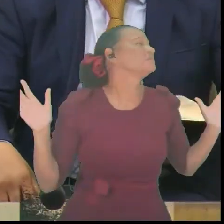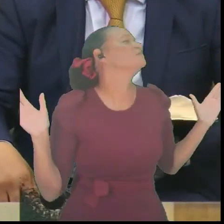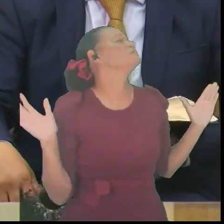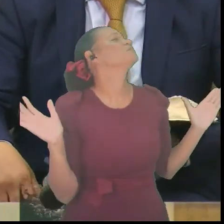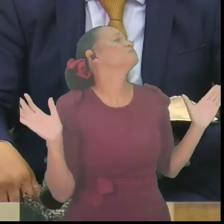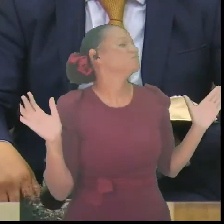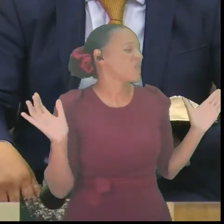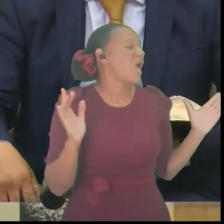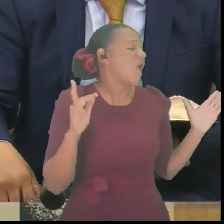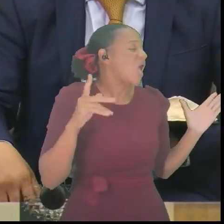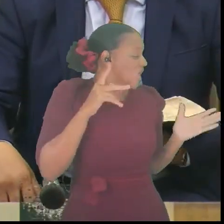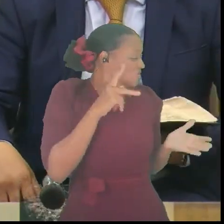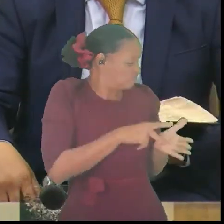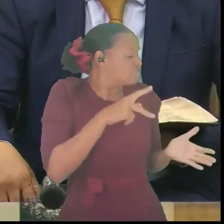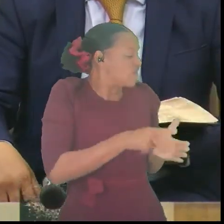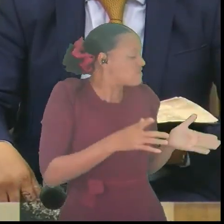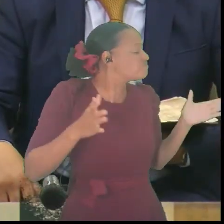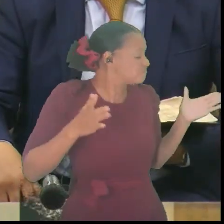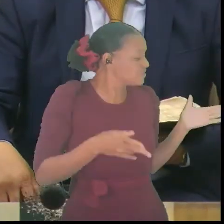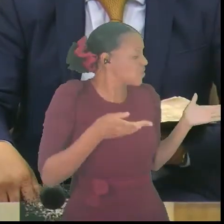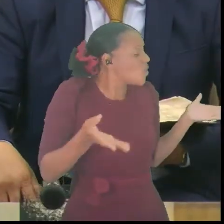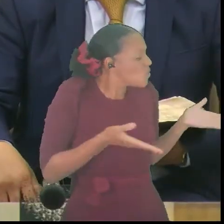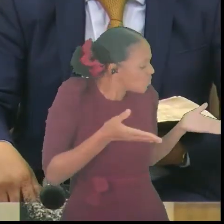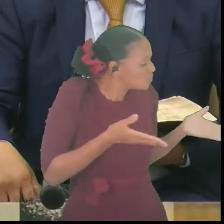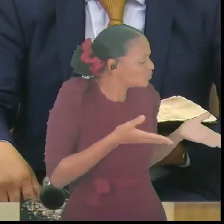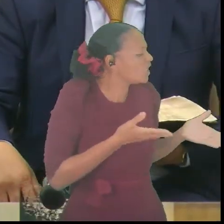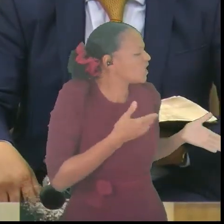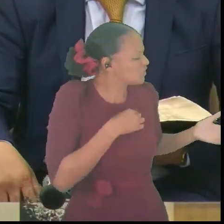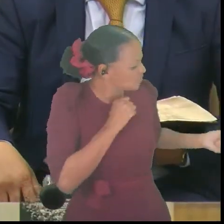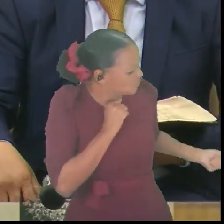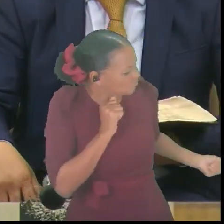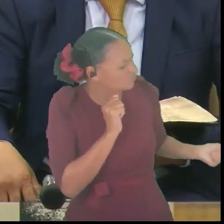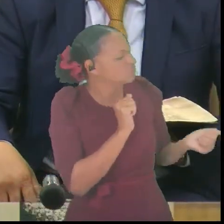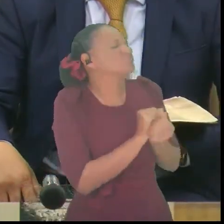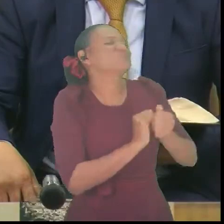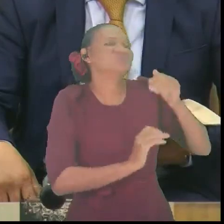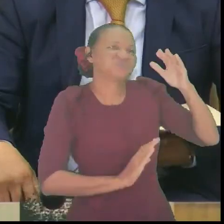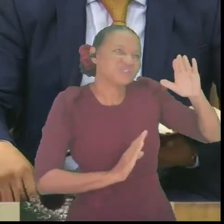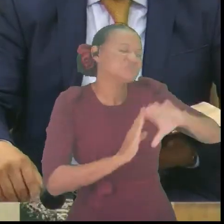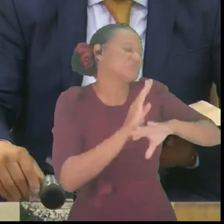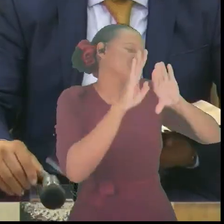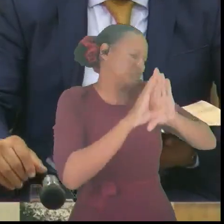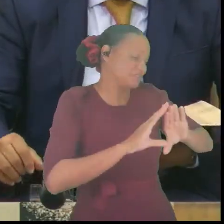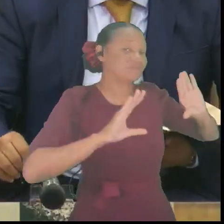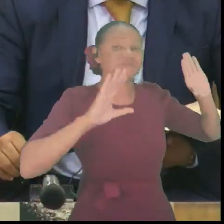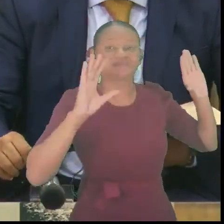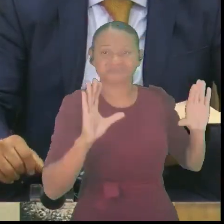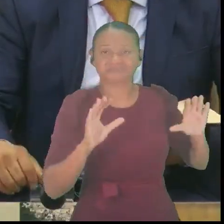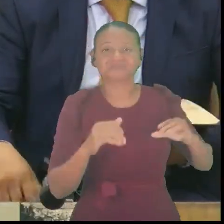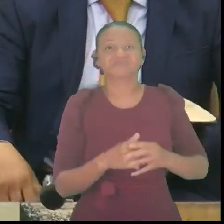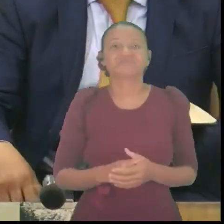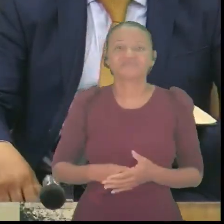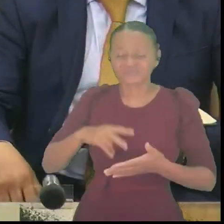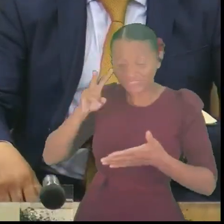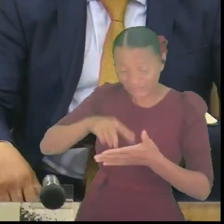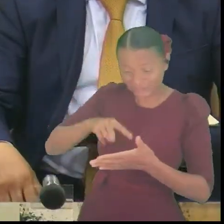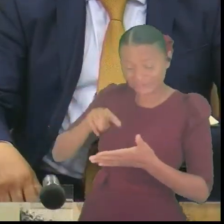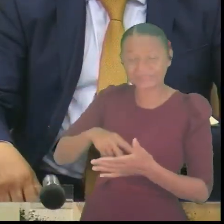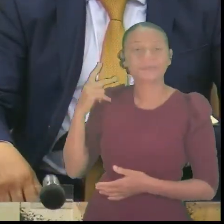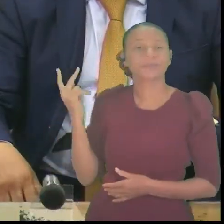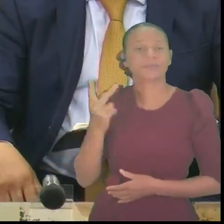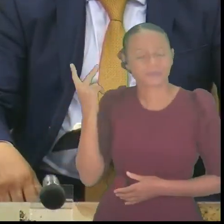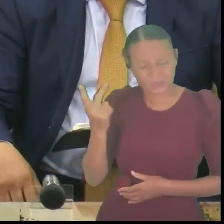disse: em verdade te digo que hoje estarás comigo no paraíso. Eu li uma história,